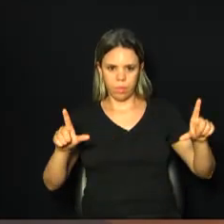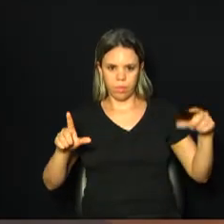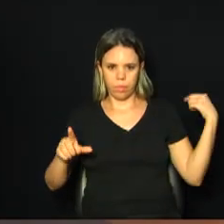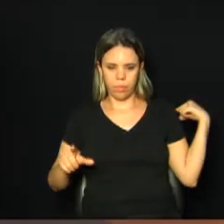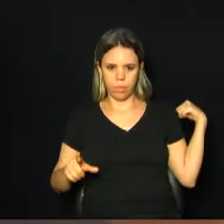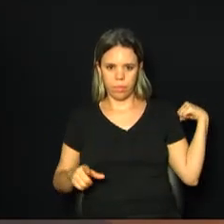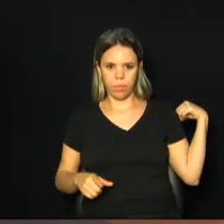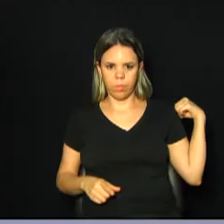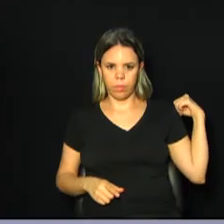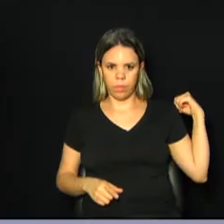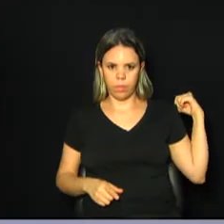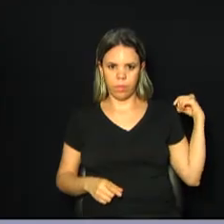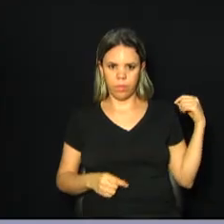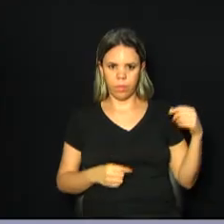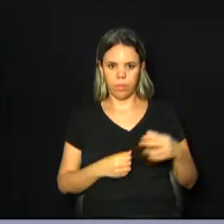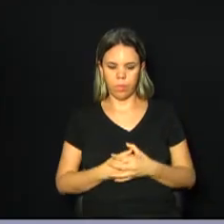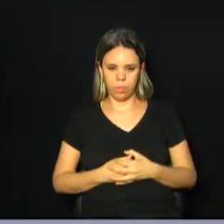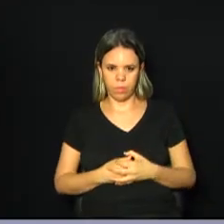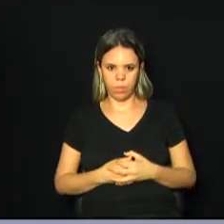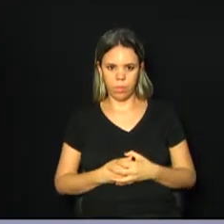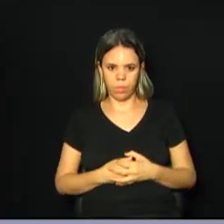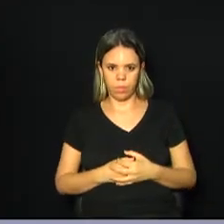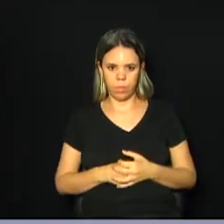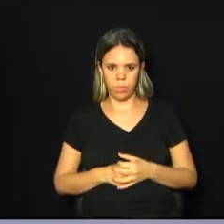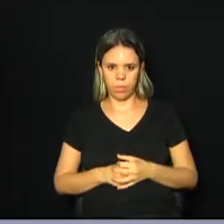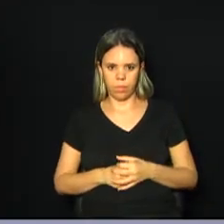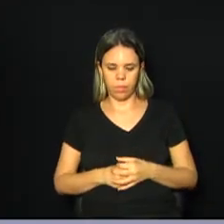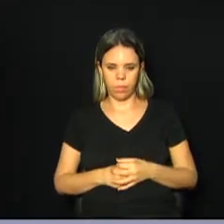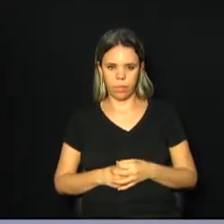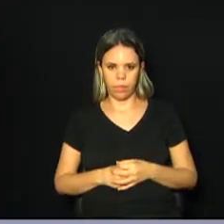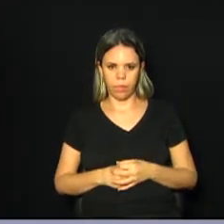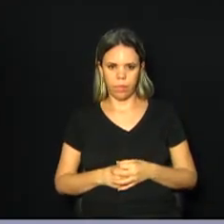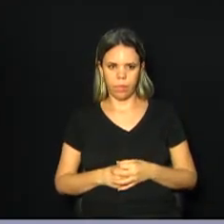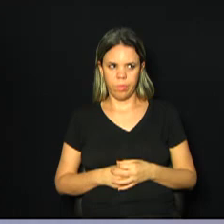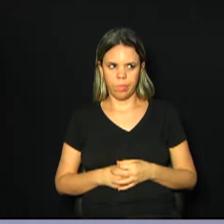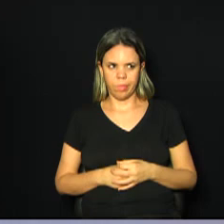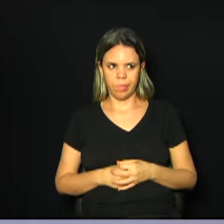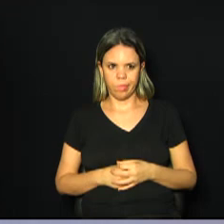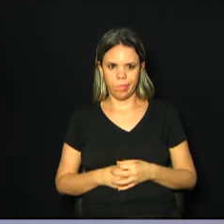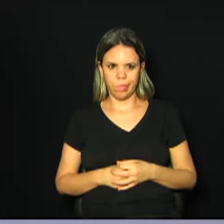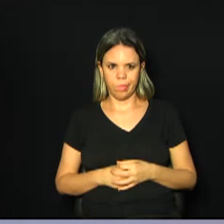televisão? Ele está mexendo. Ah, tá. Legal. Ok.